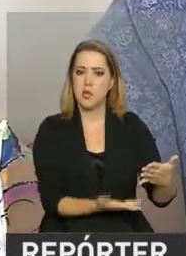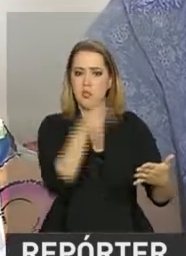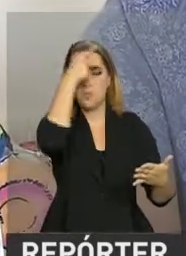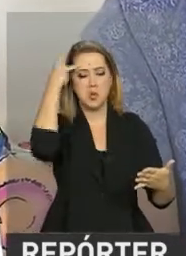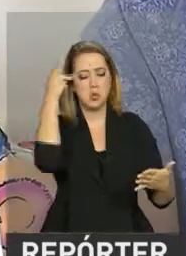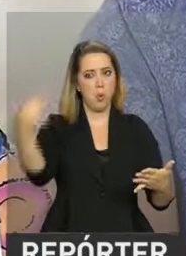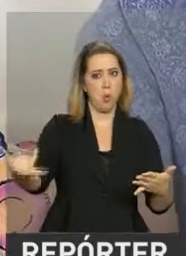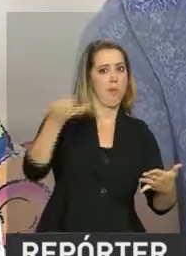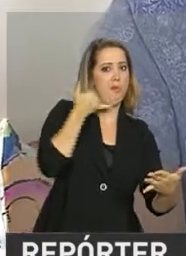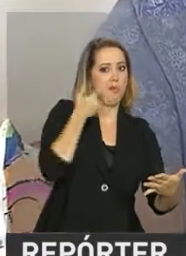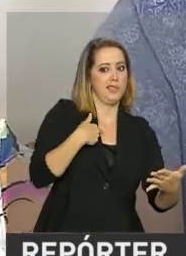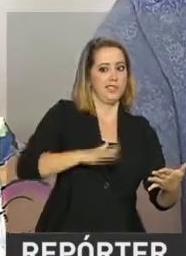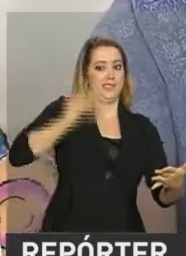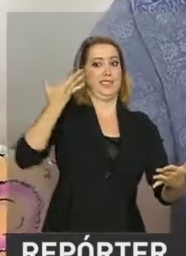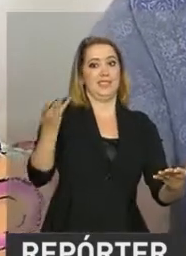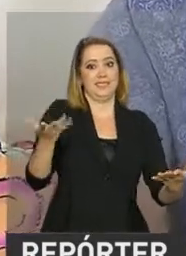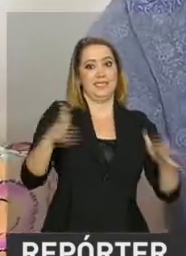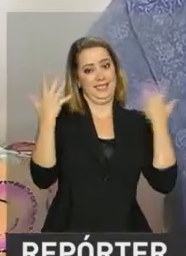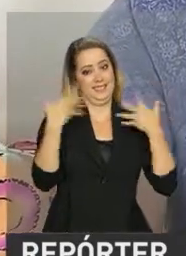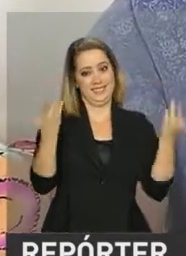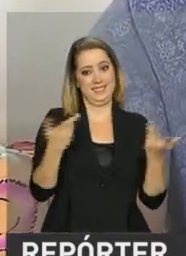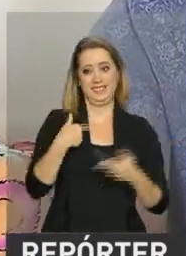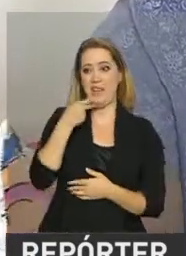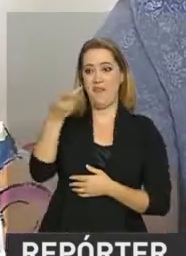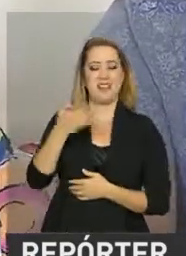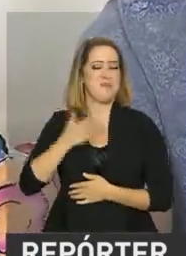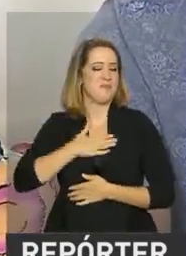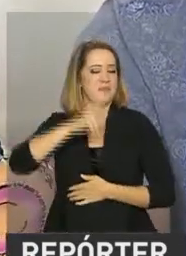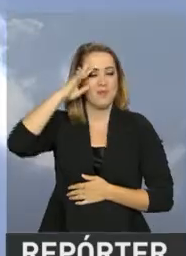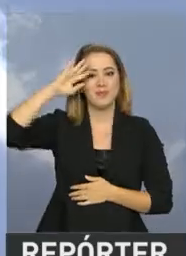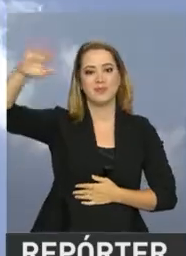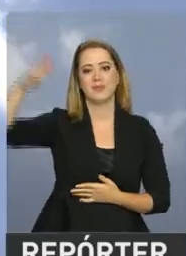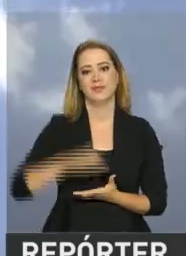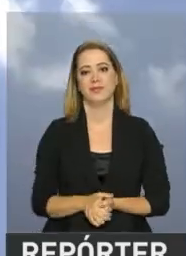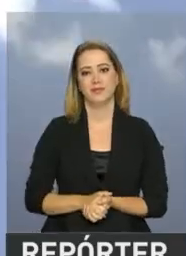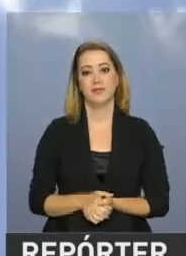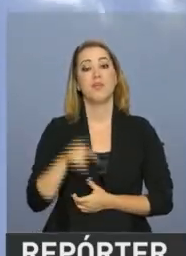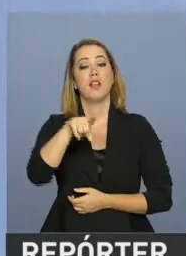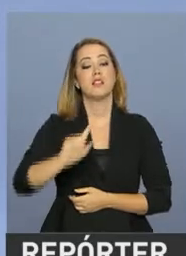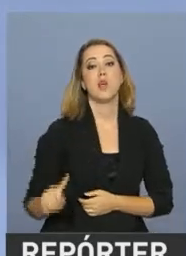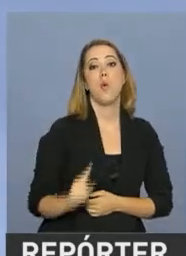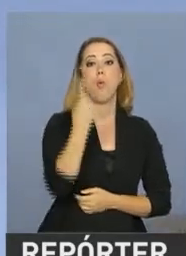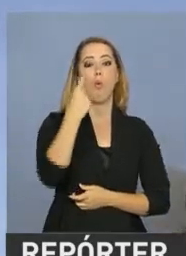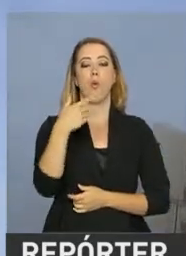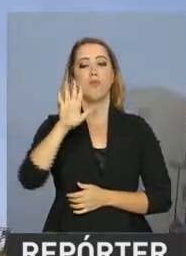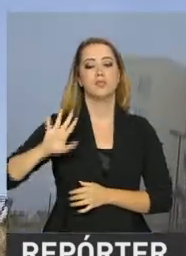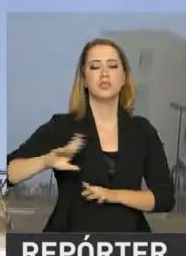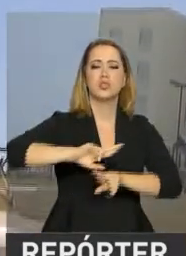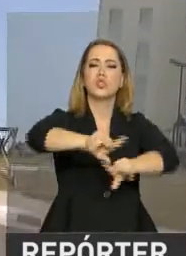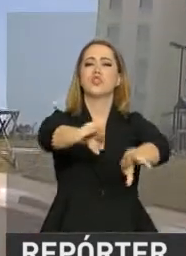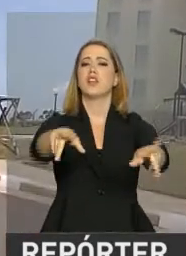a alegria não só e esta é apenas uma das mais de